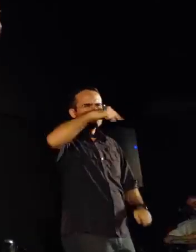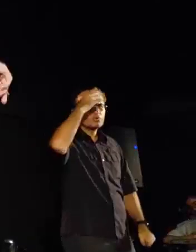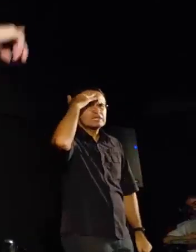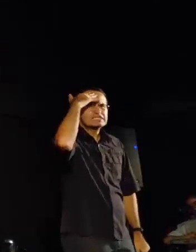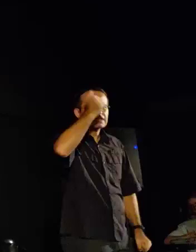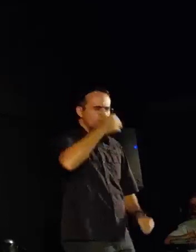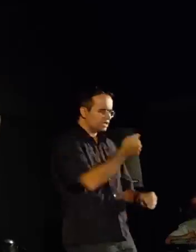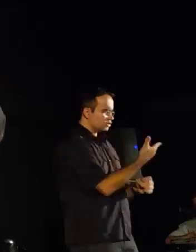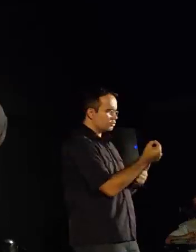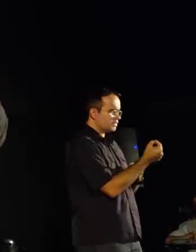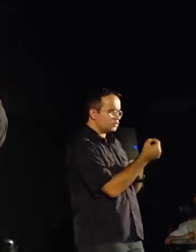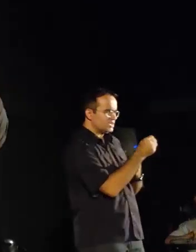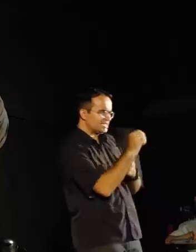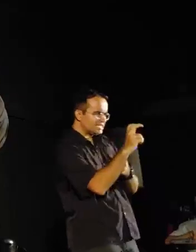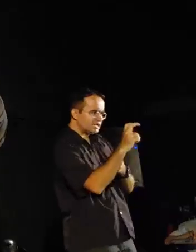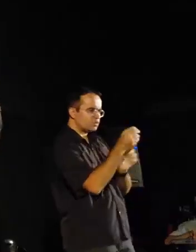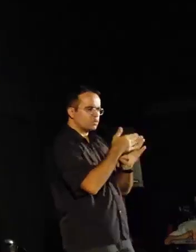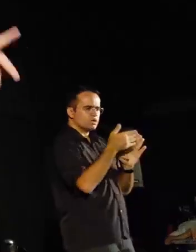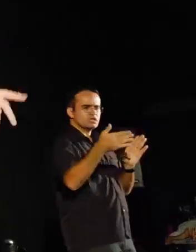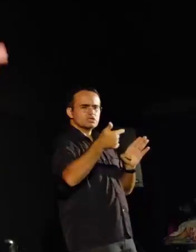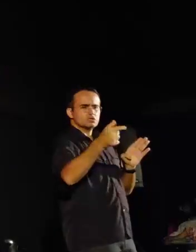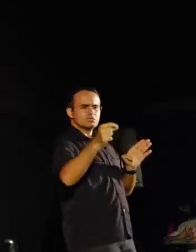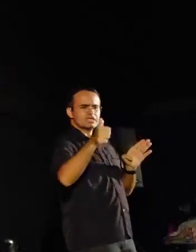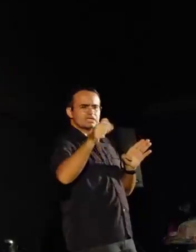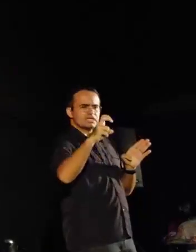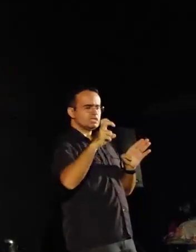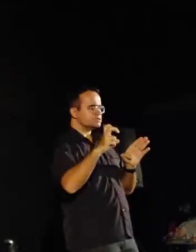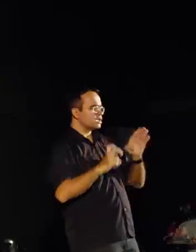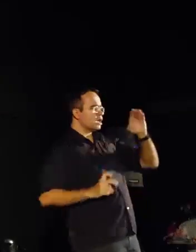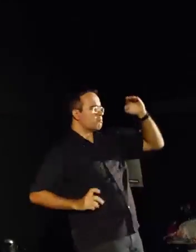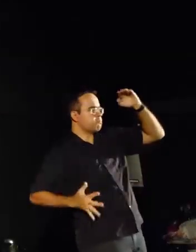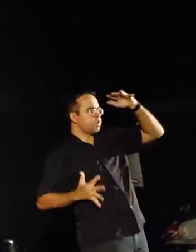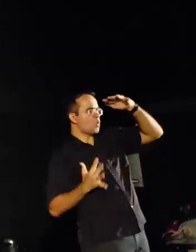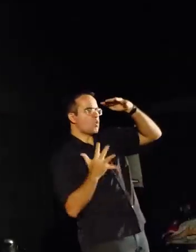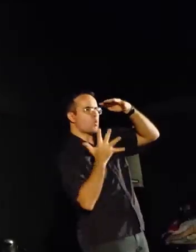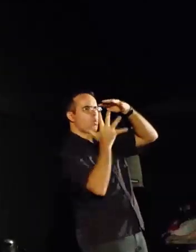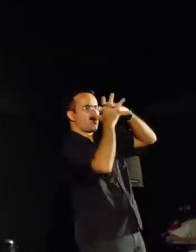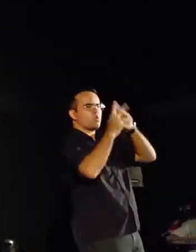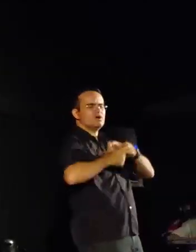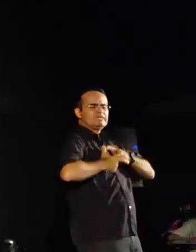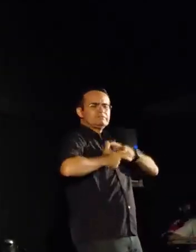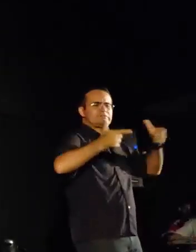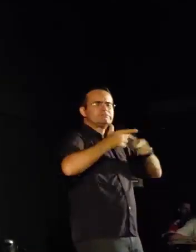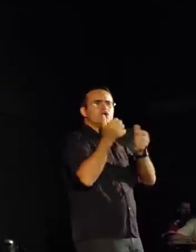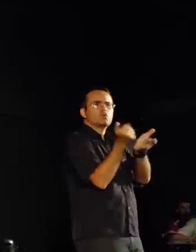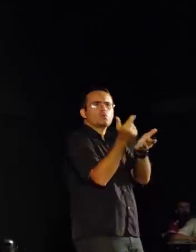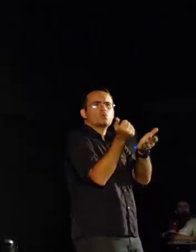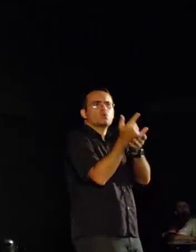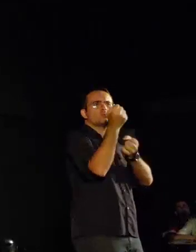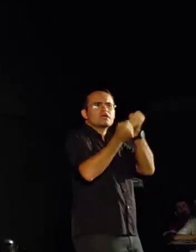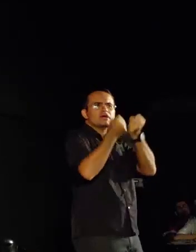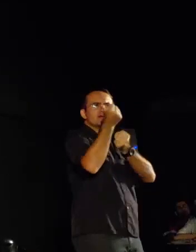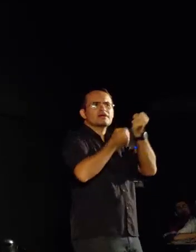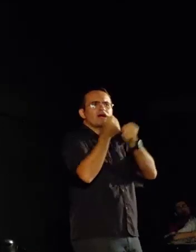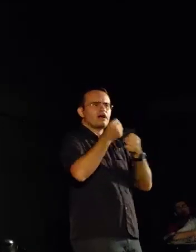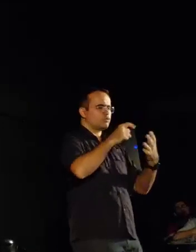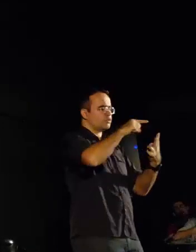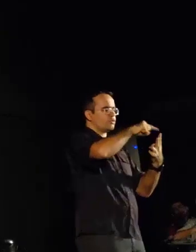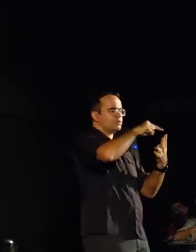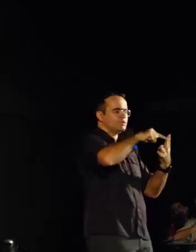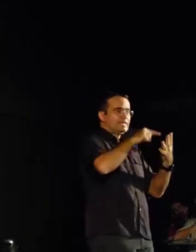de 2005 até 2015. Agora peguem isso, peguem esses 3 novos gastos: